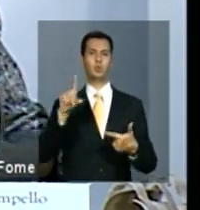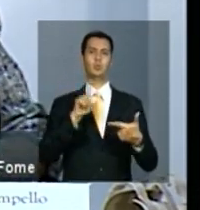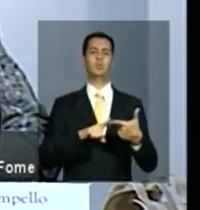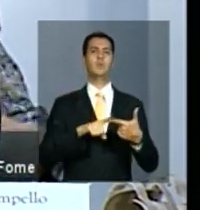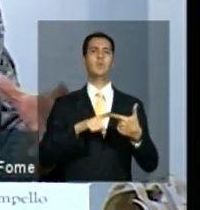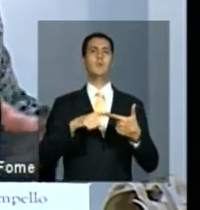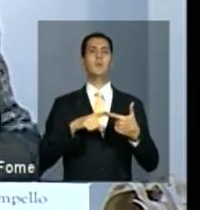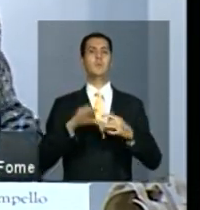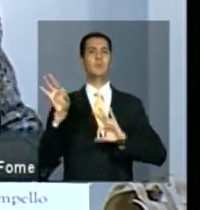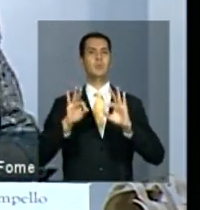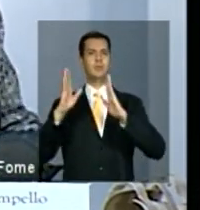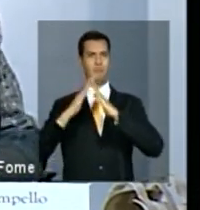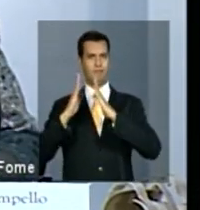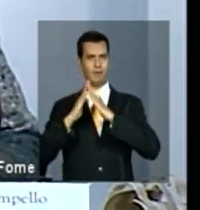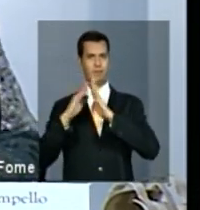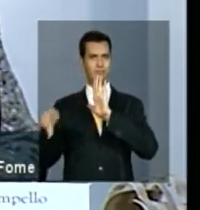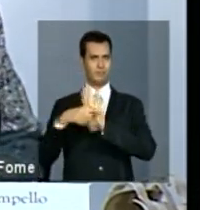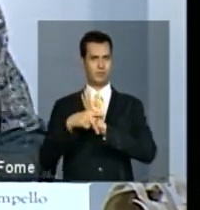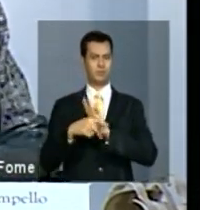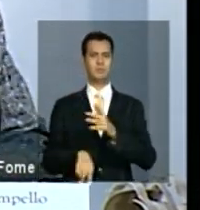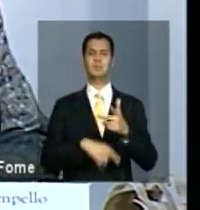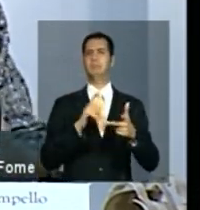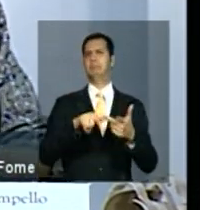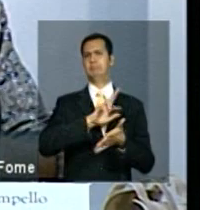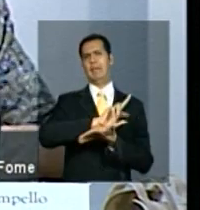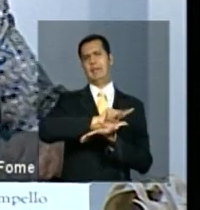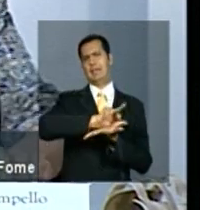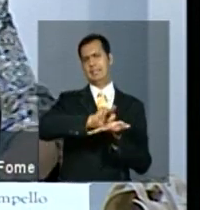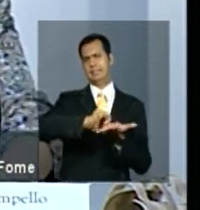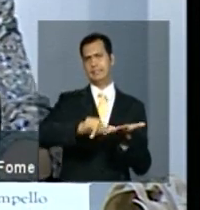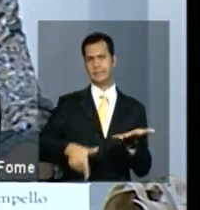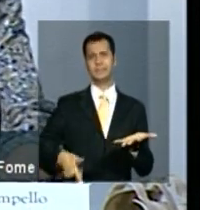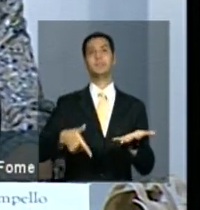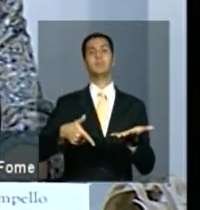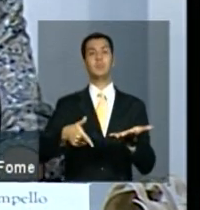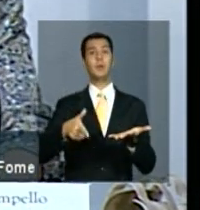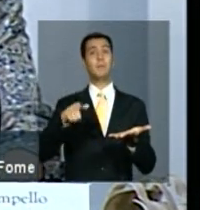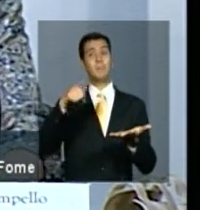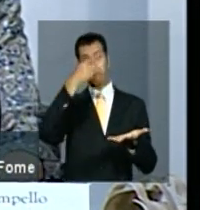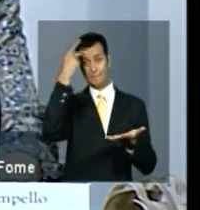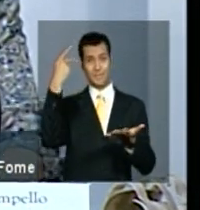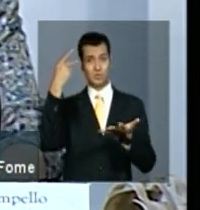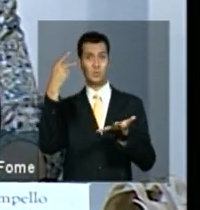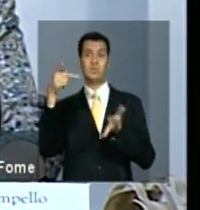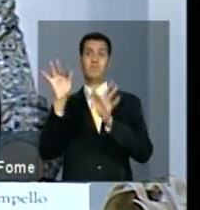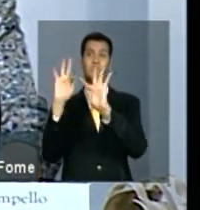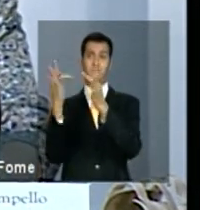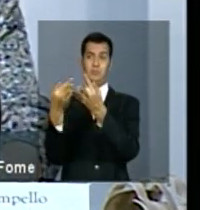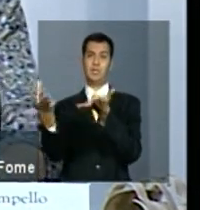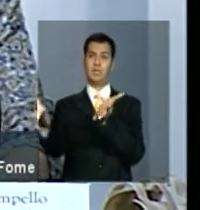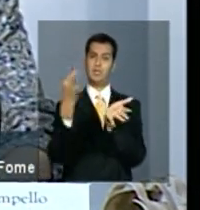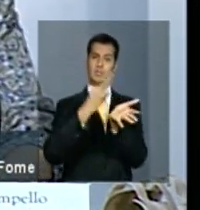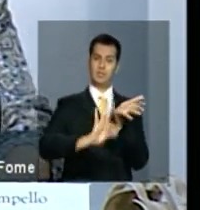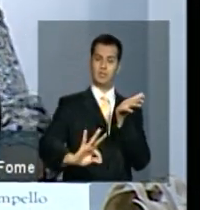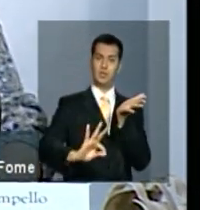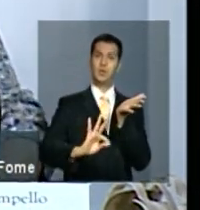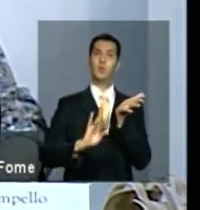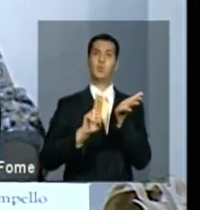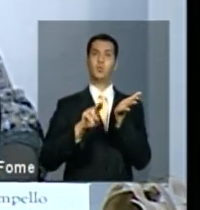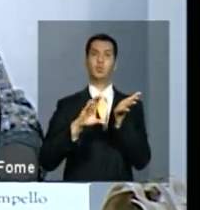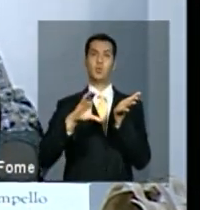Minha Vida Quer dizer tá no cadastro único permite que o estado faça todo um planejamento e portanto os ganhos para essas famílias são